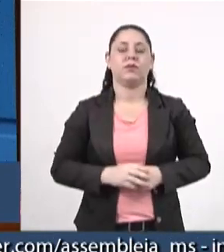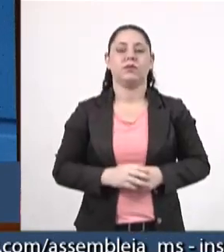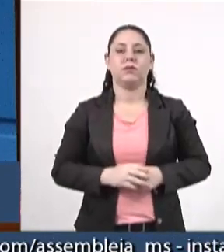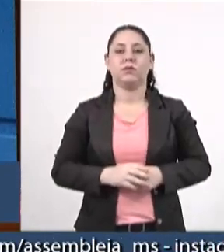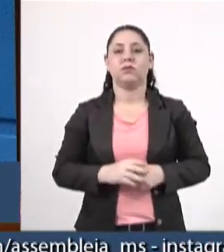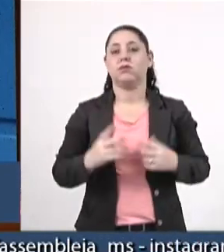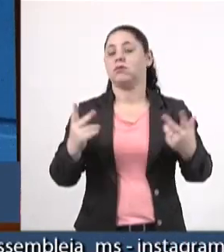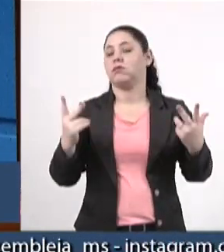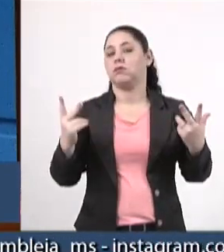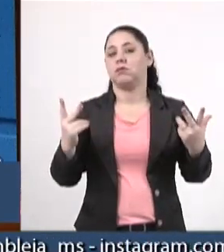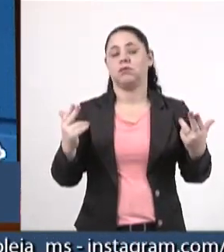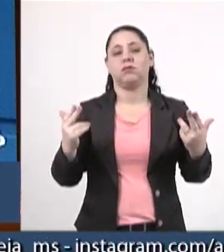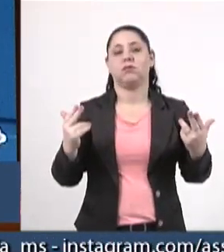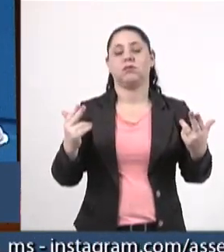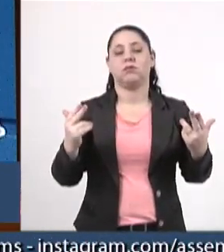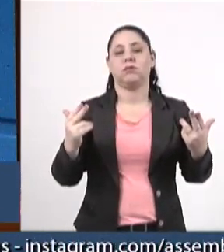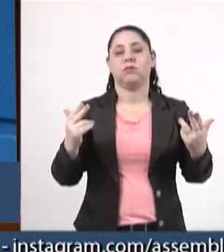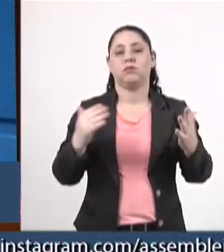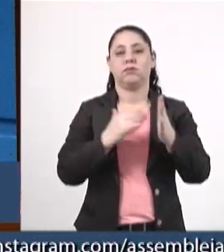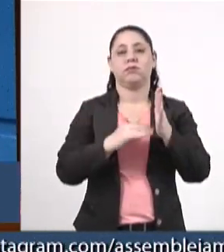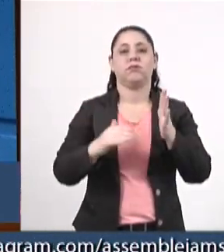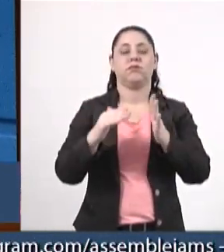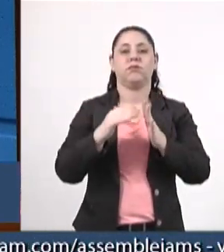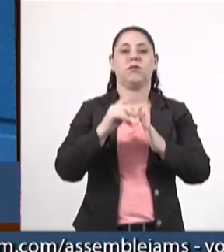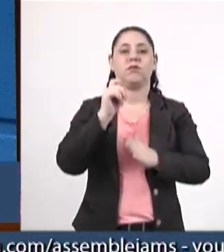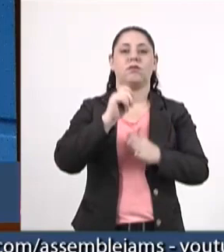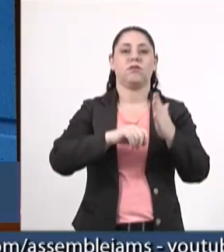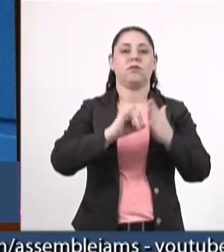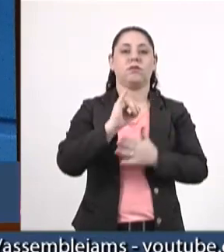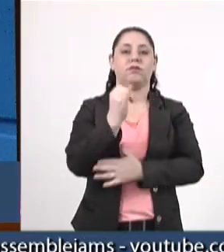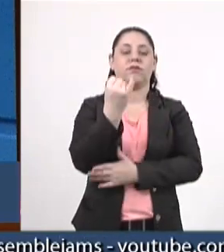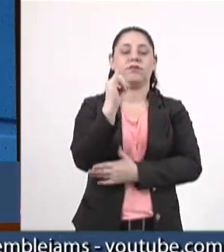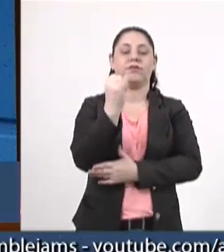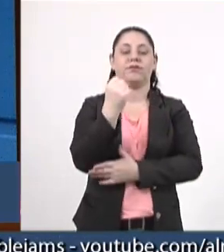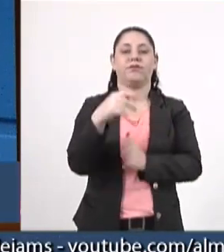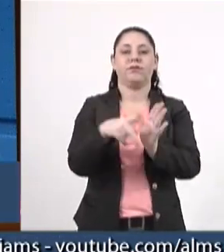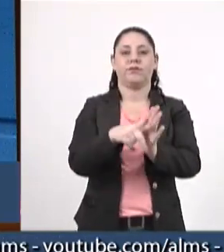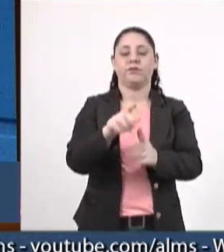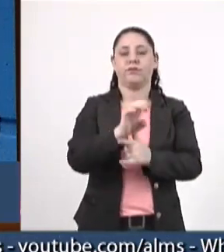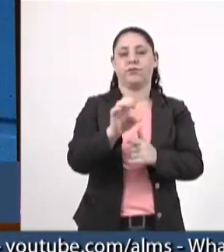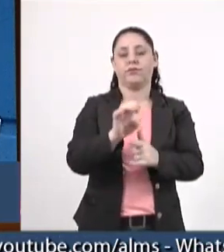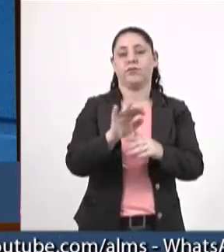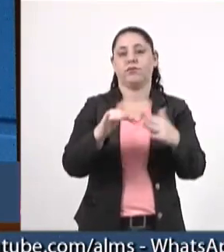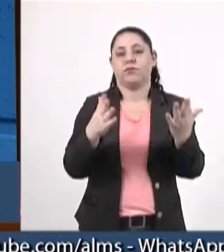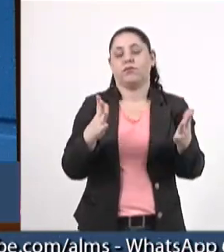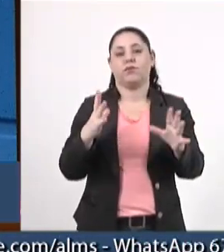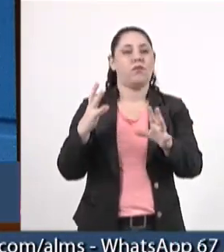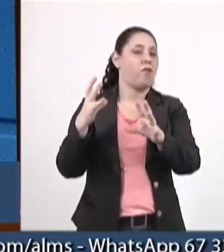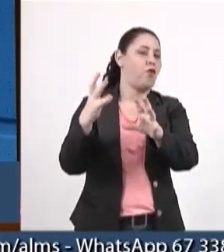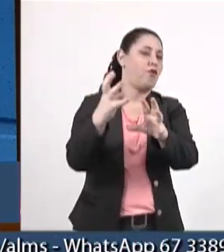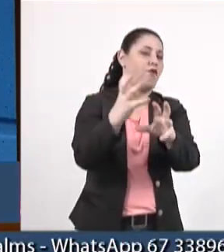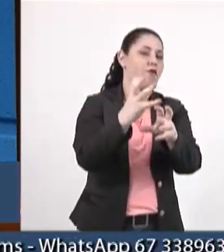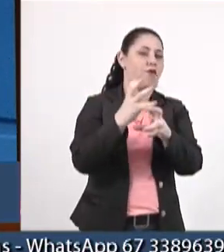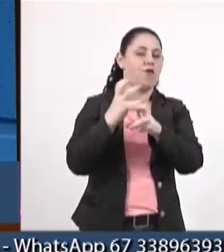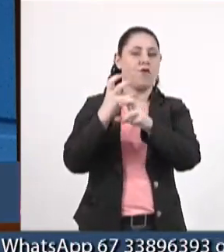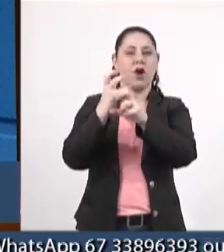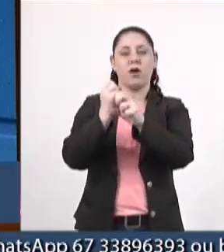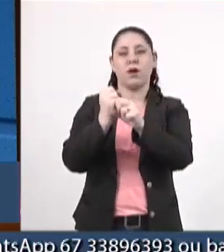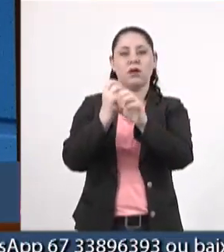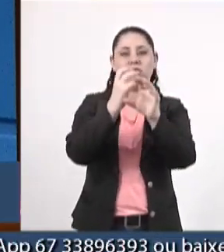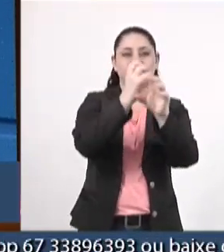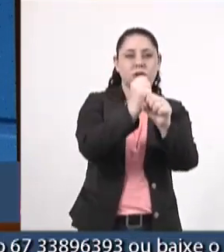Da mesma forma, o aumento da tarifa de energia em Mato Grosso do Sul, quando a gente faz a soma